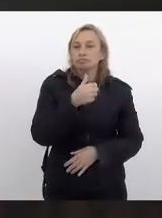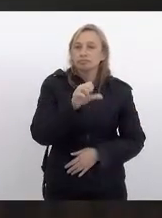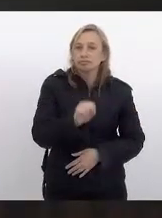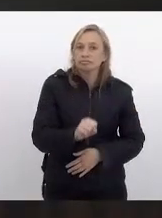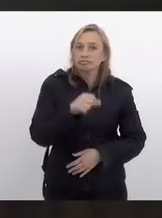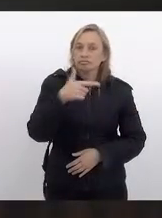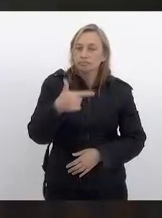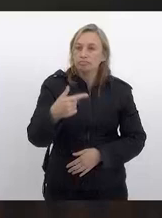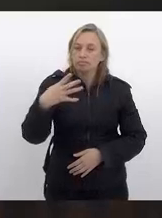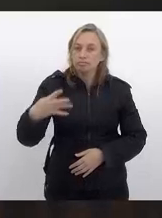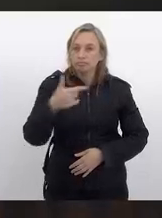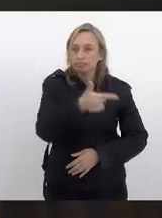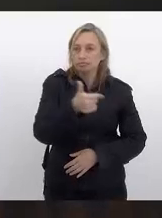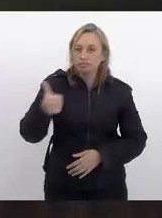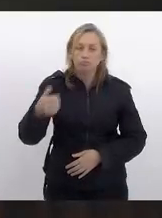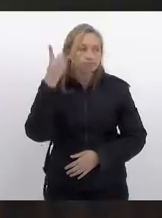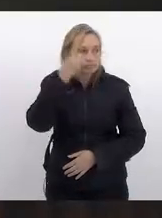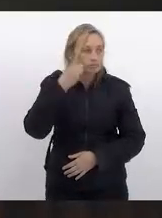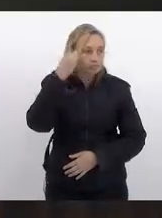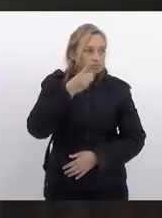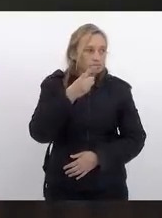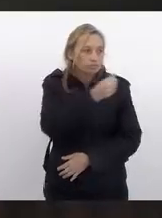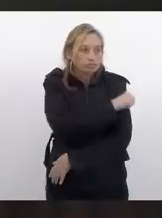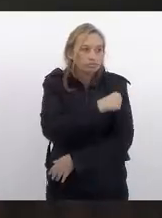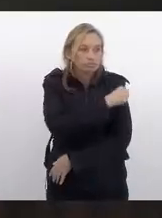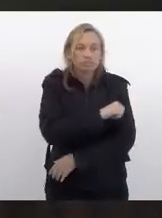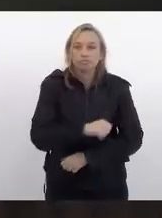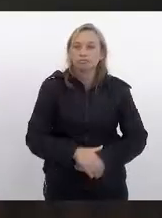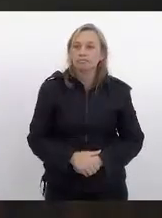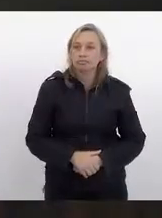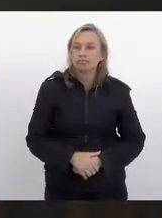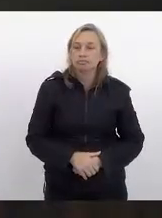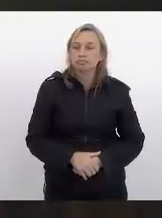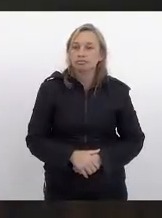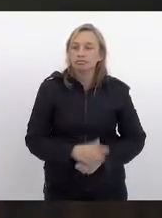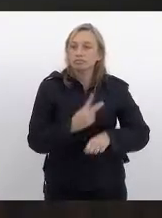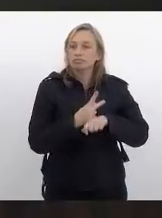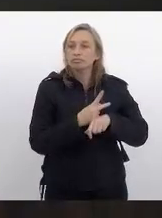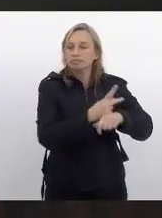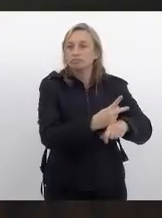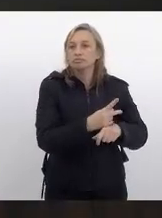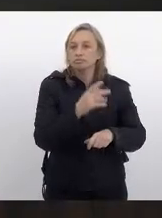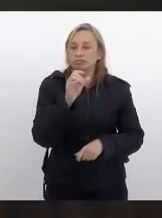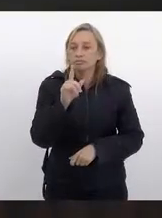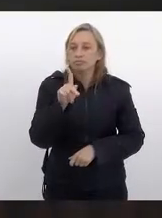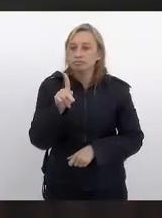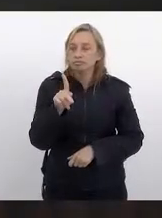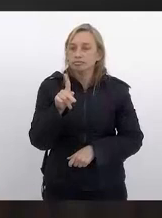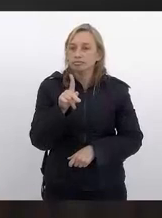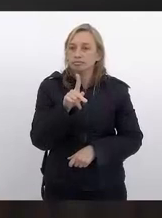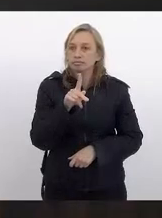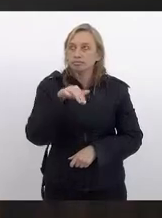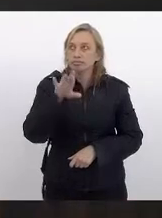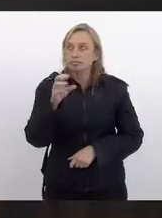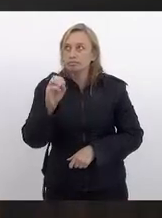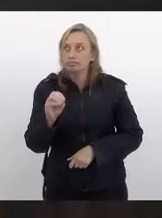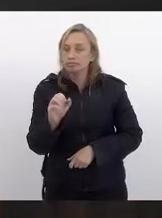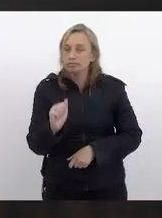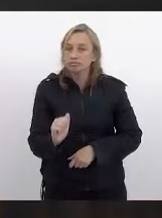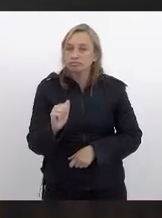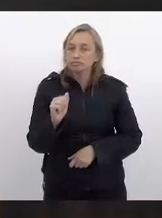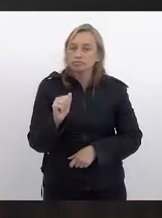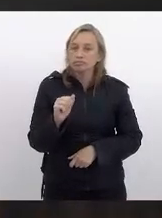nº 824/2018 de autoria da deputada enfermeira Rejane que concede diploma Paulo signo a senhora Magna